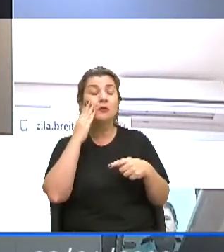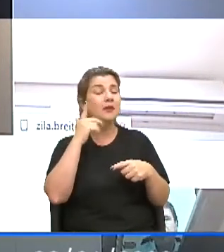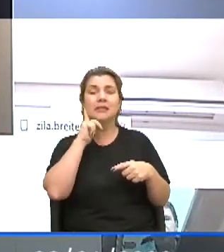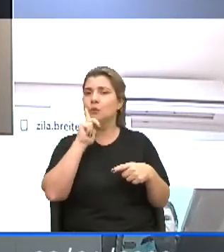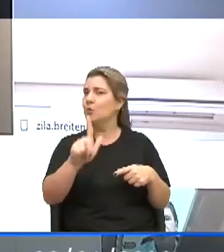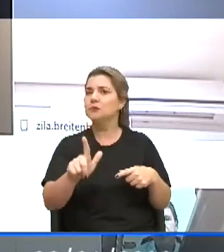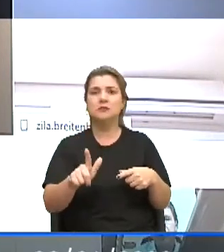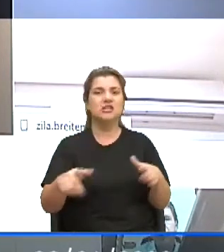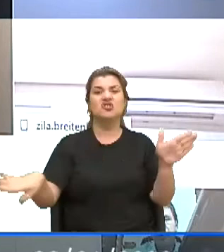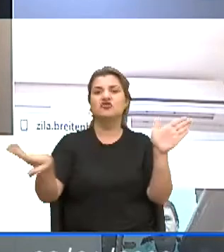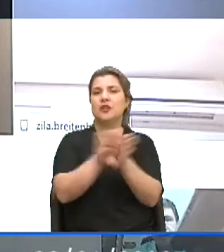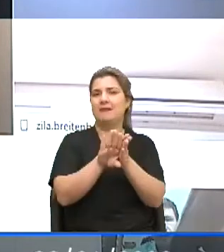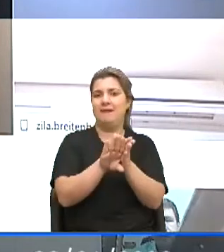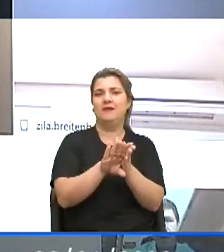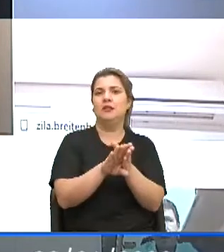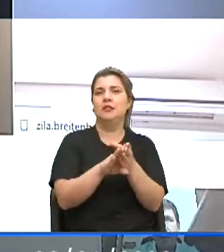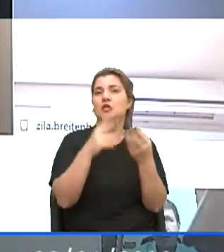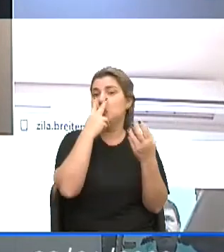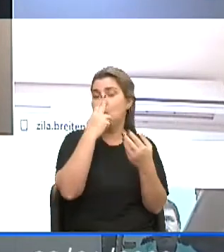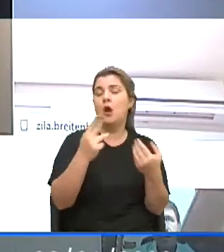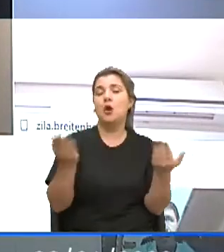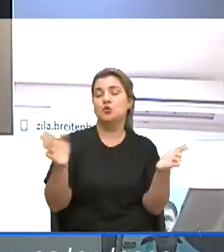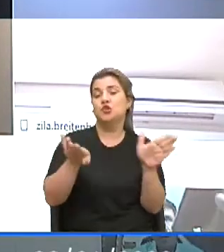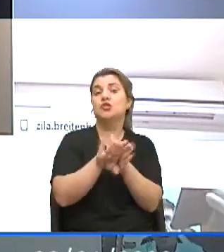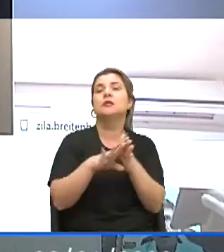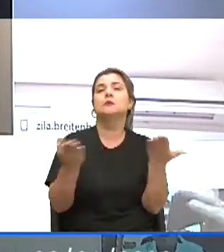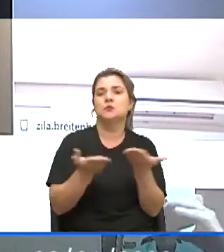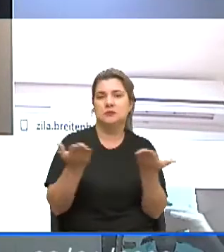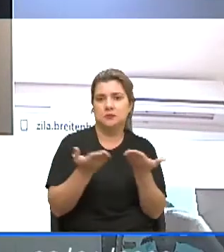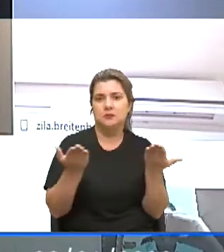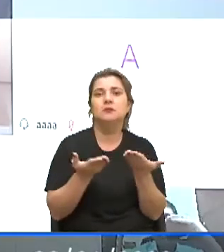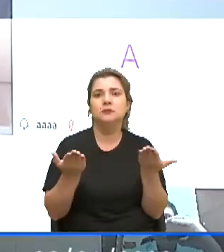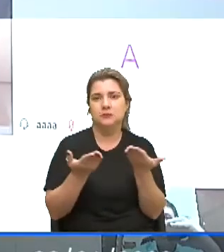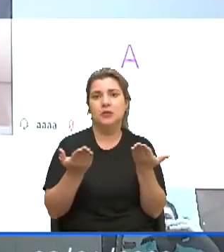ter que fechar uma planta de frigorífico para poder o pessoal, eu acho que meio que